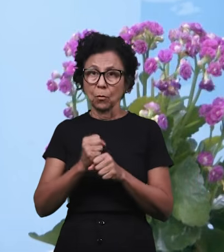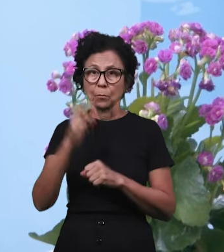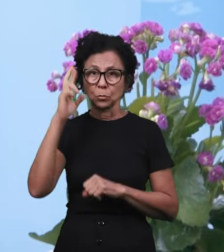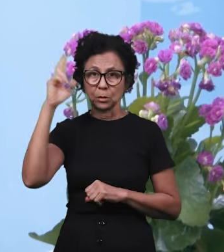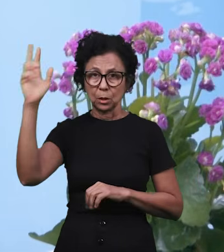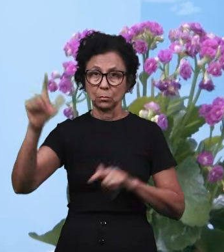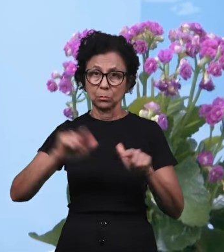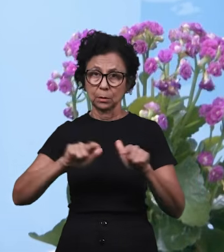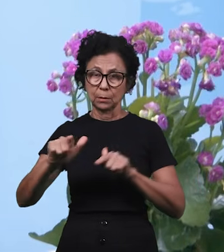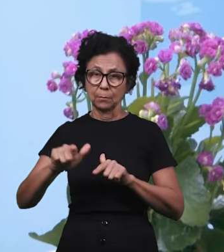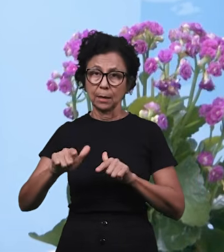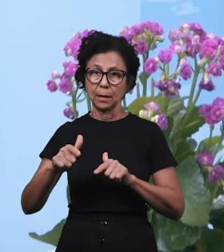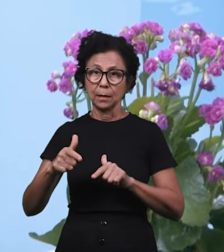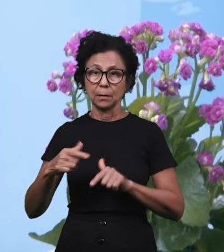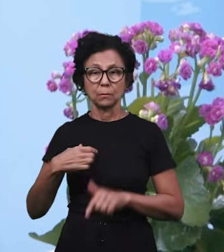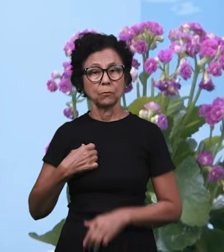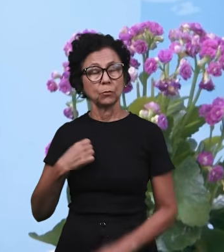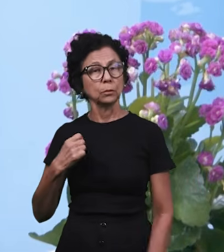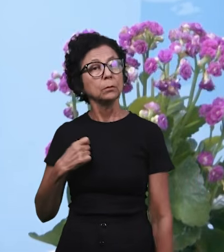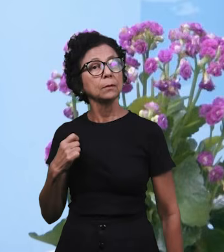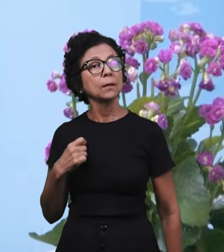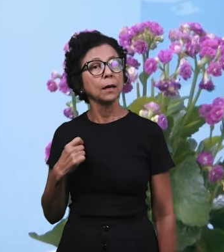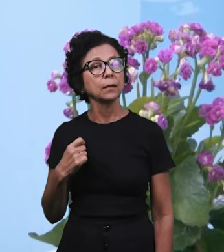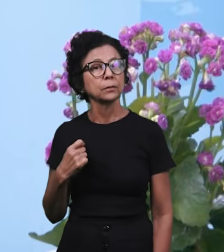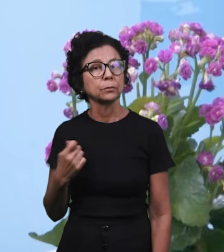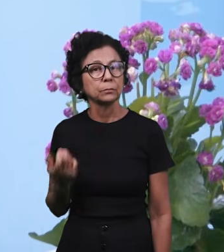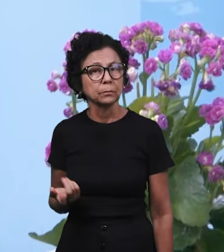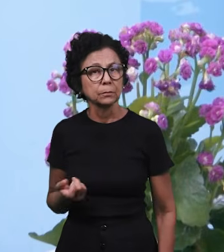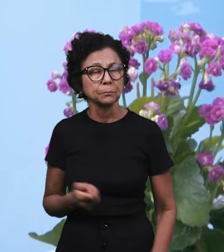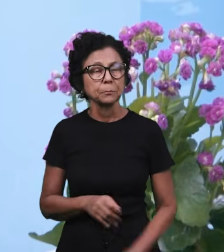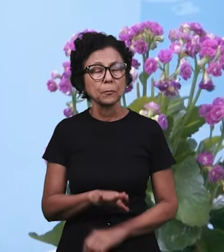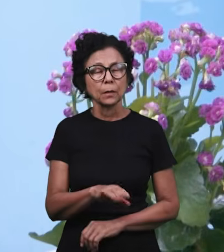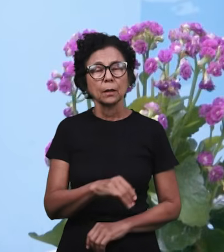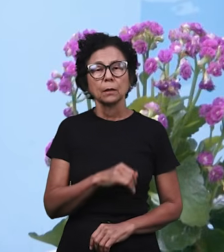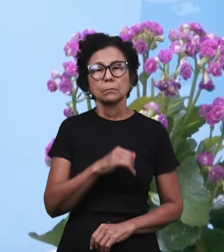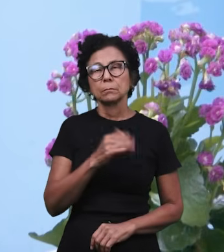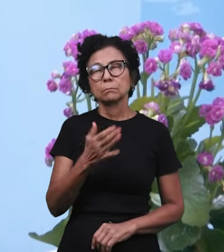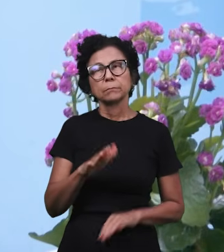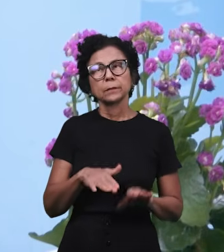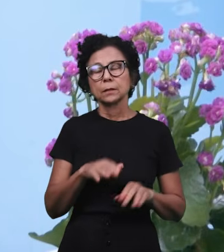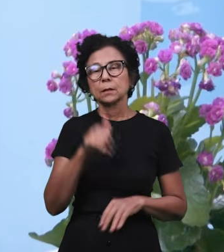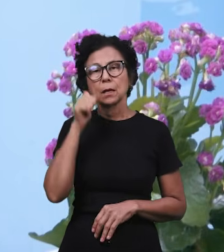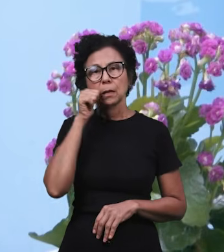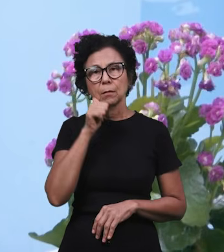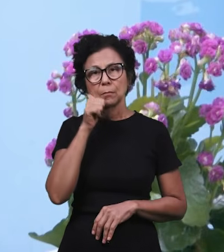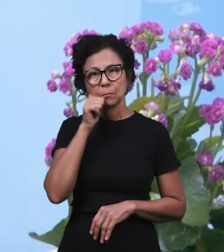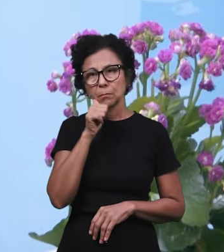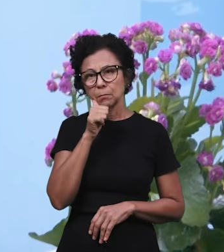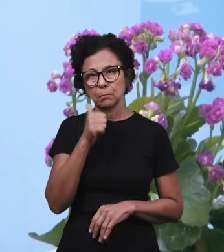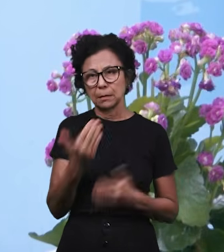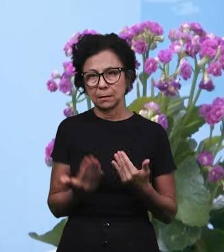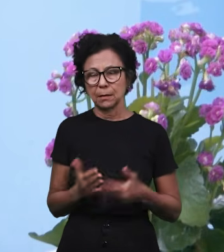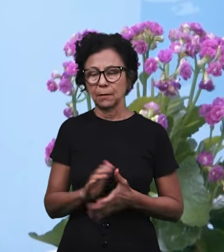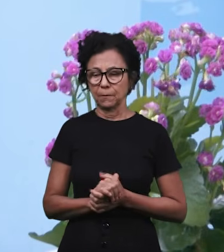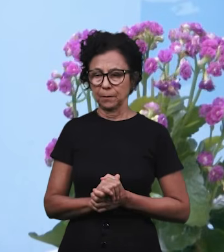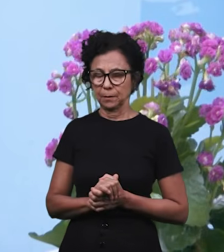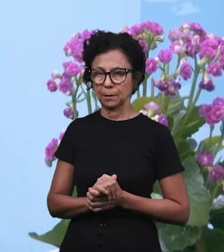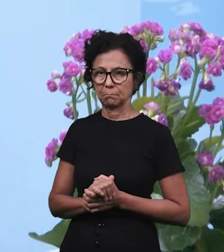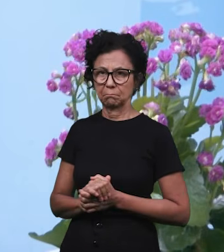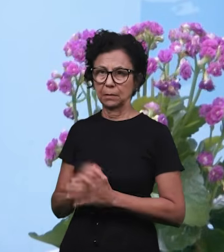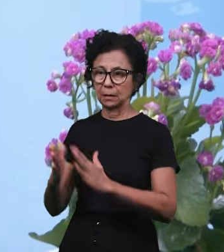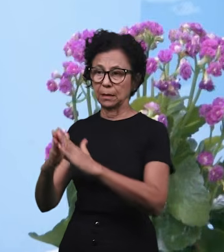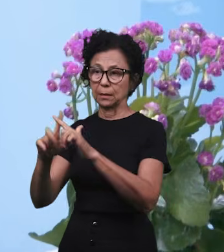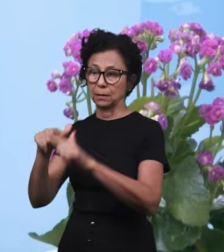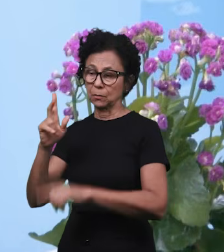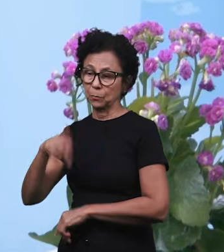Senhor. Assim como, às vezes, uma irmã que é professora, ela, no serviço dela